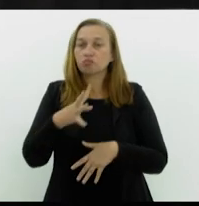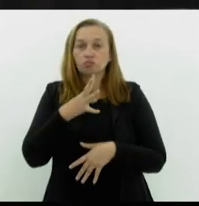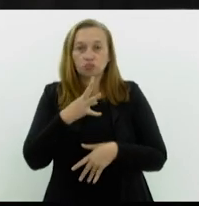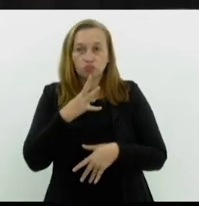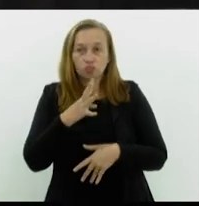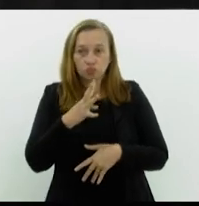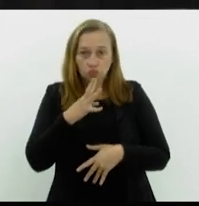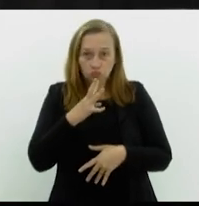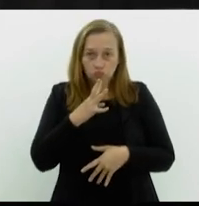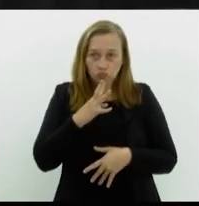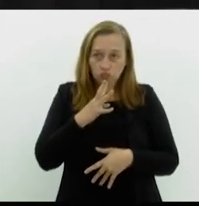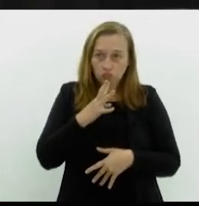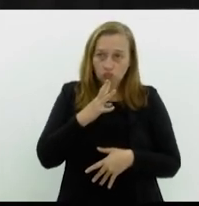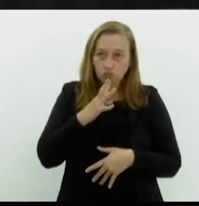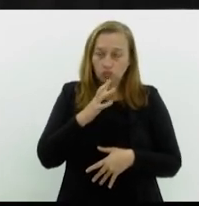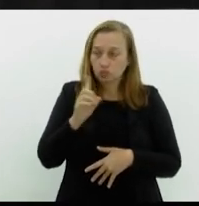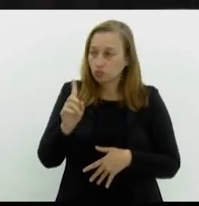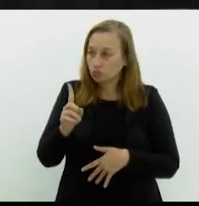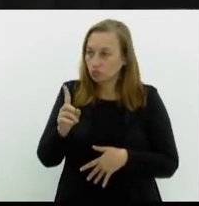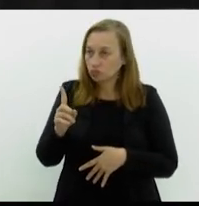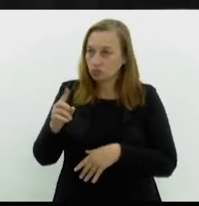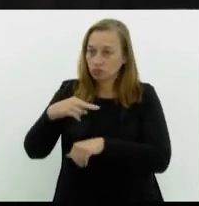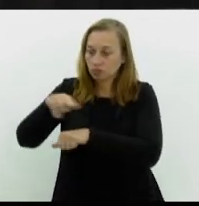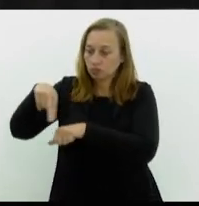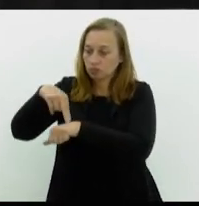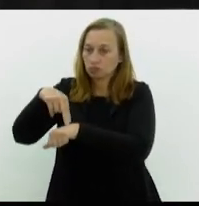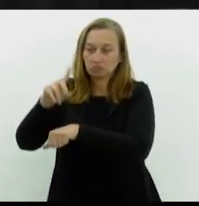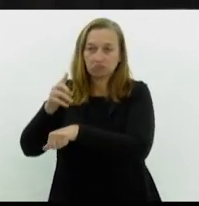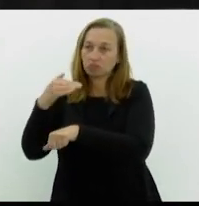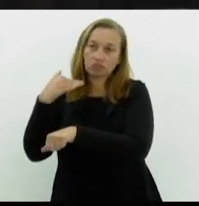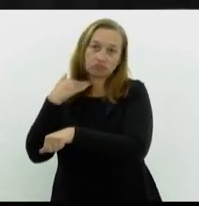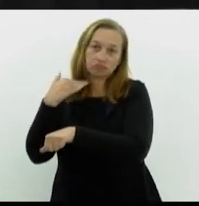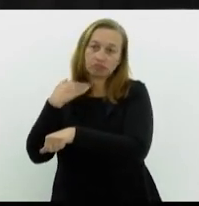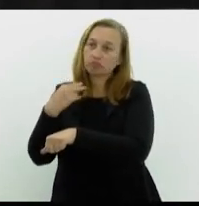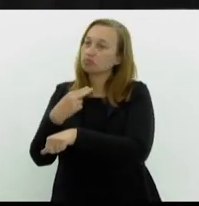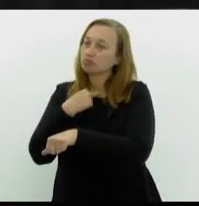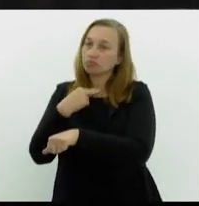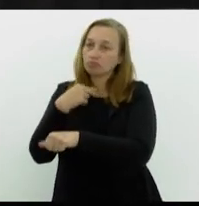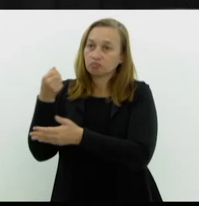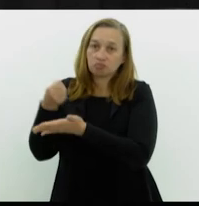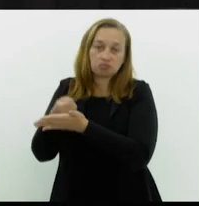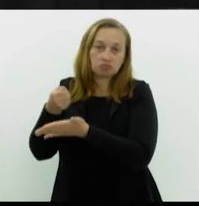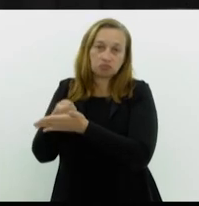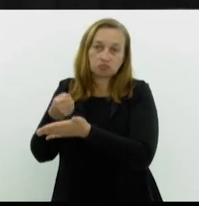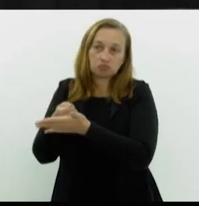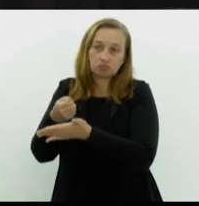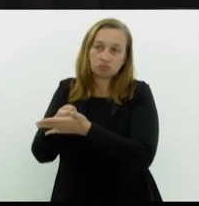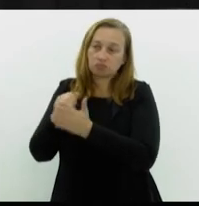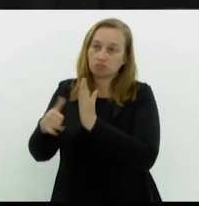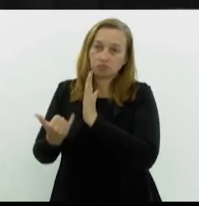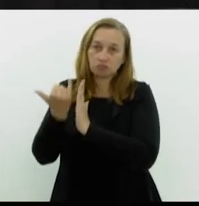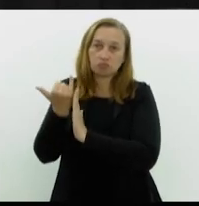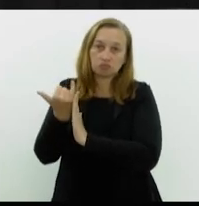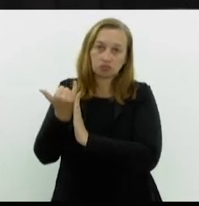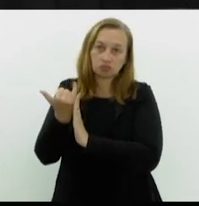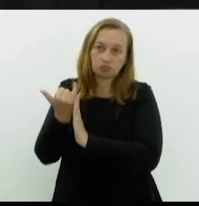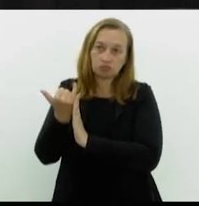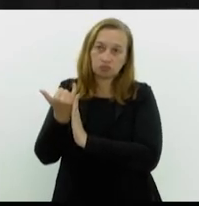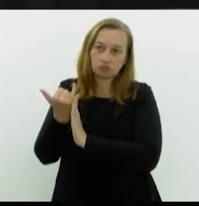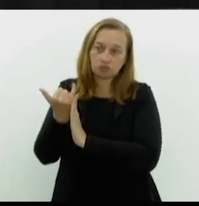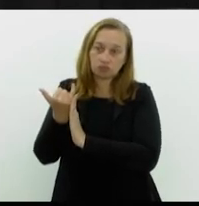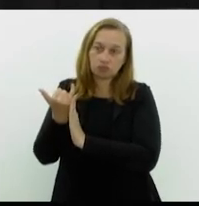reconhecer que ela não é banco e não pode cobrar juros exorbitantes,